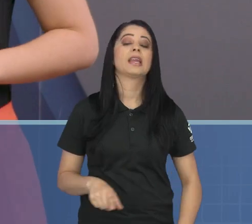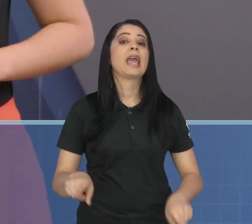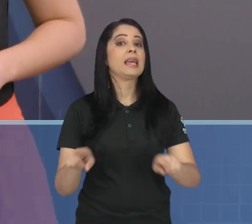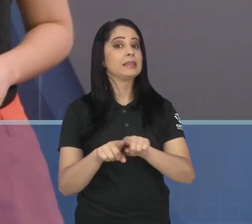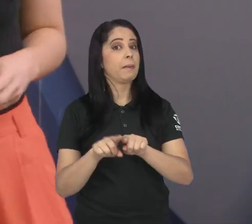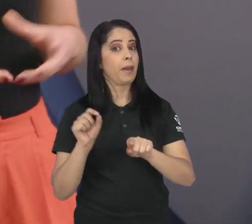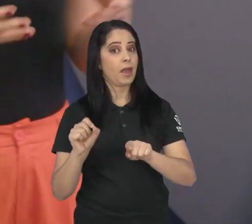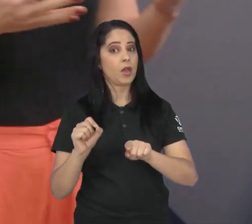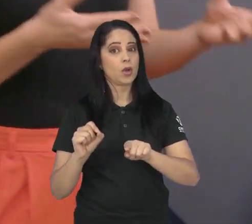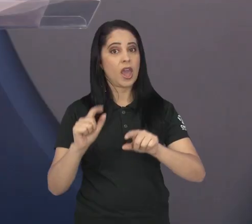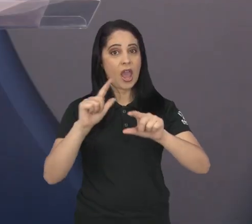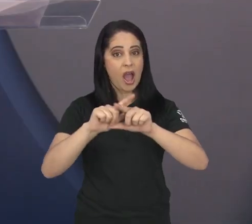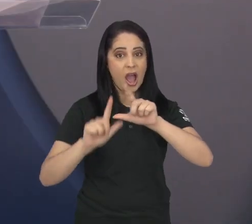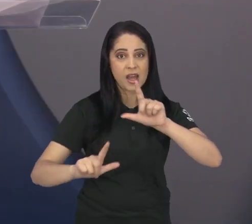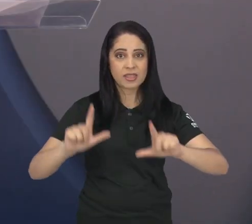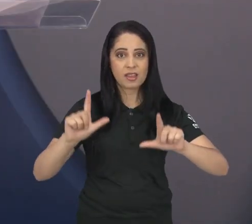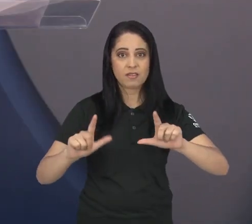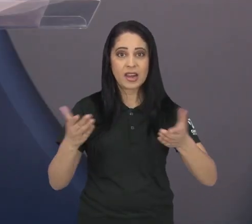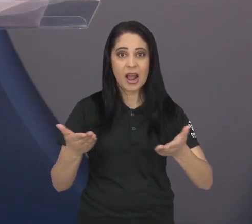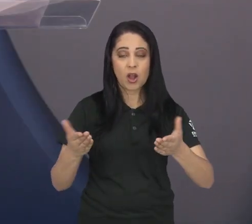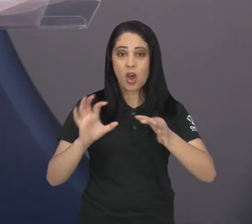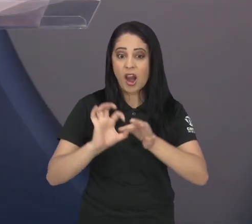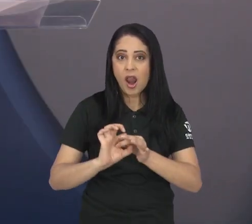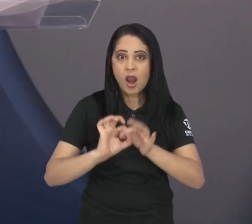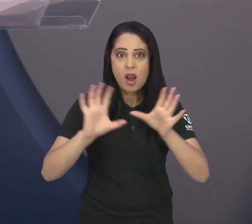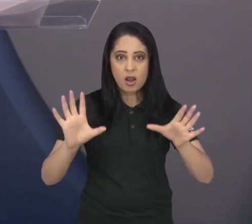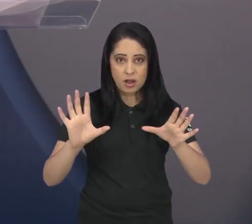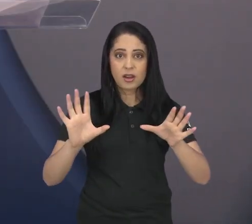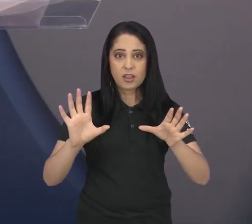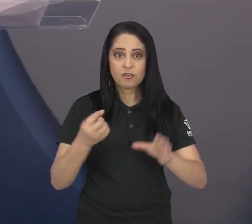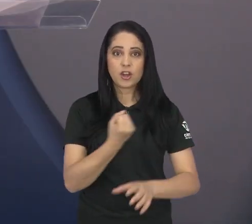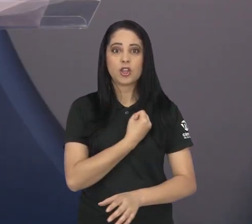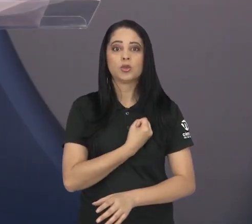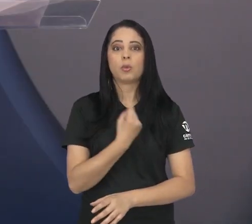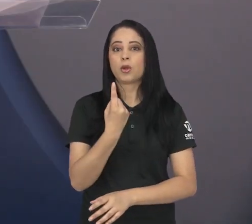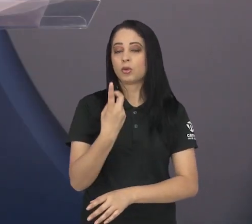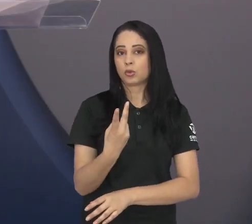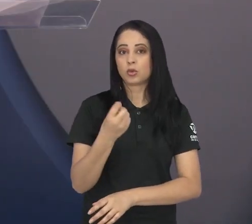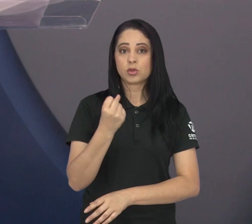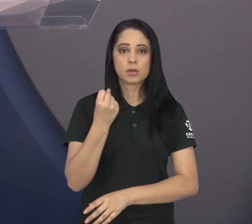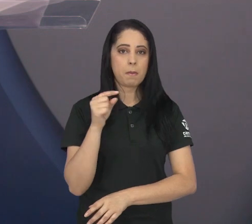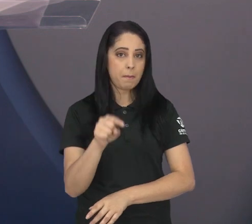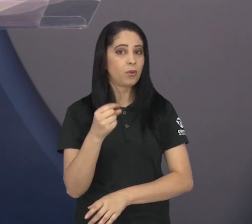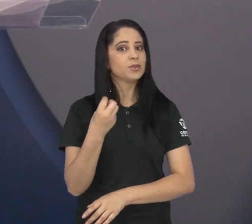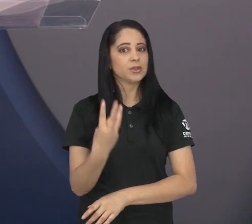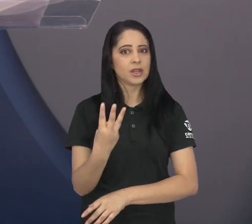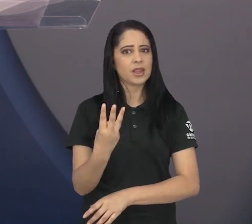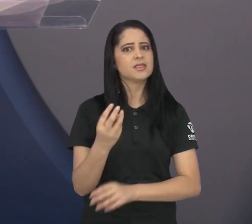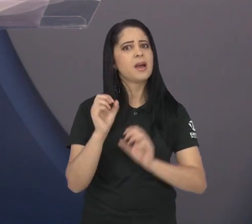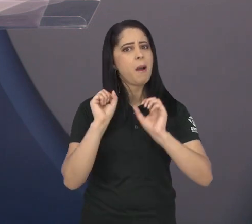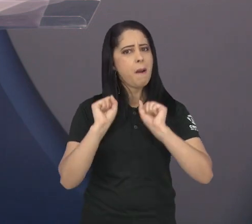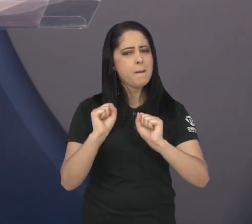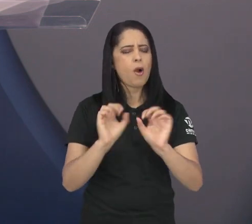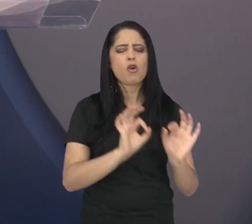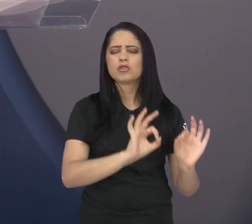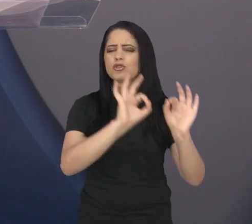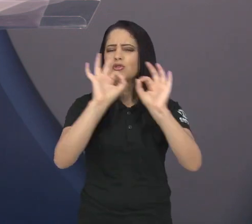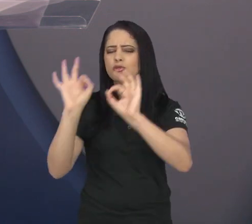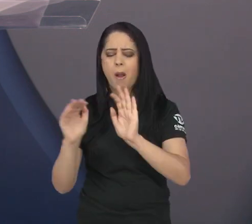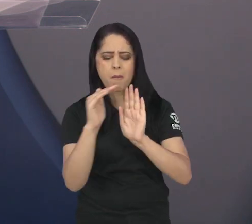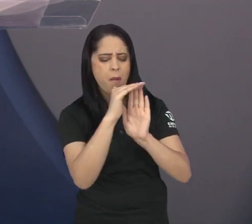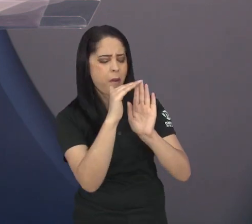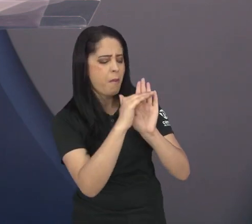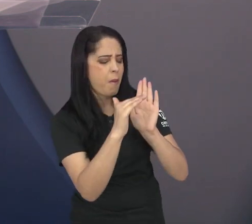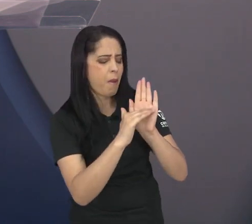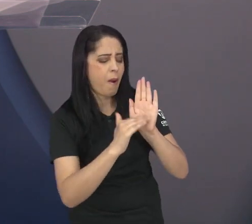youtube.com/camarafjc Lembrando que a TV Câmara agora está em sinal aberto pelo Canal 12.3 então dá uma conferida